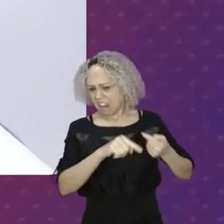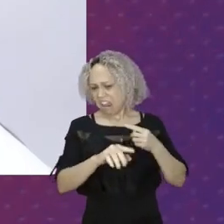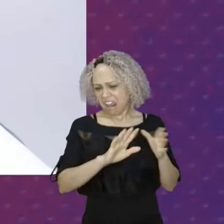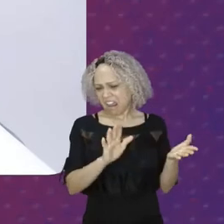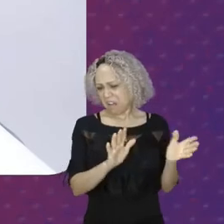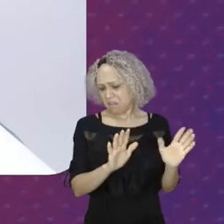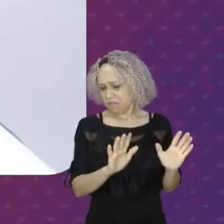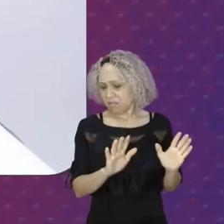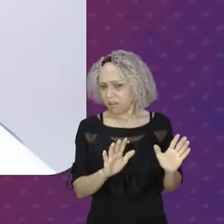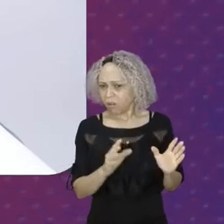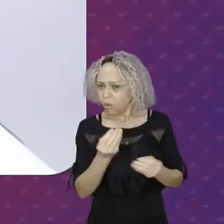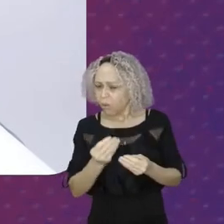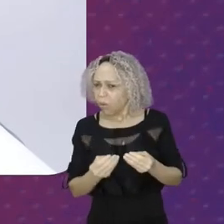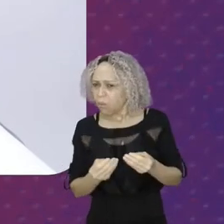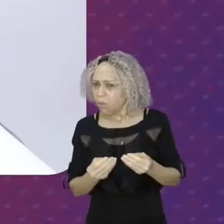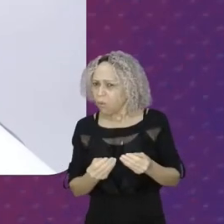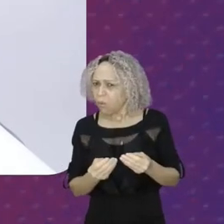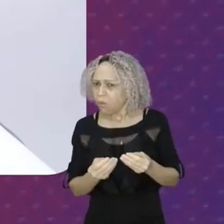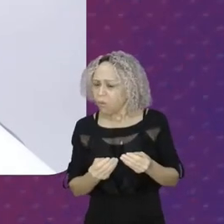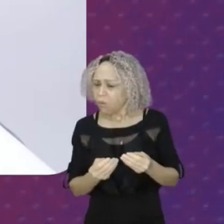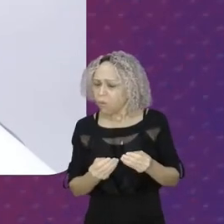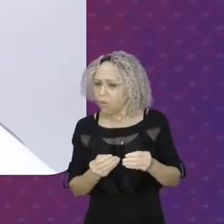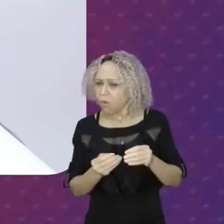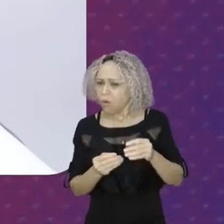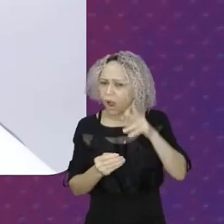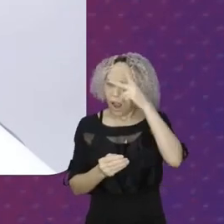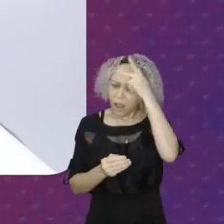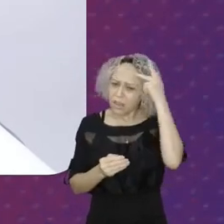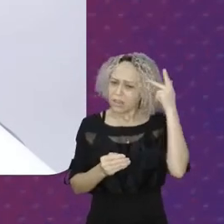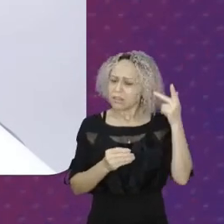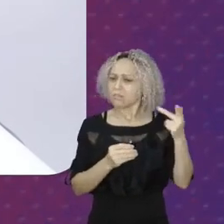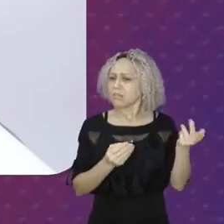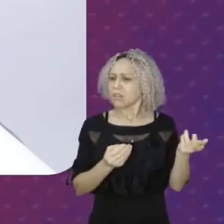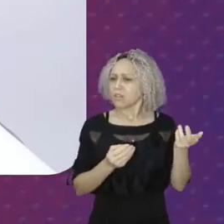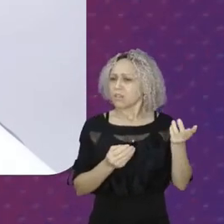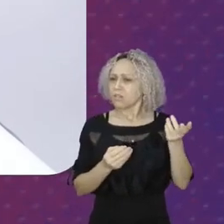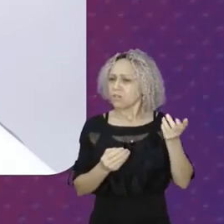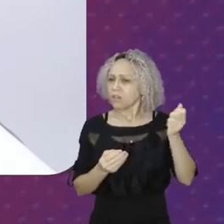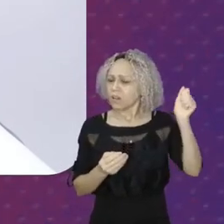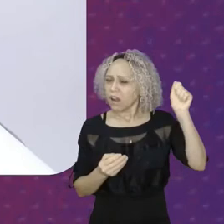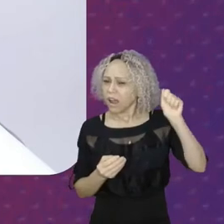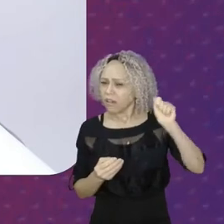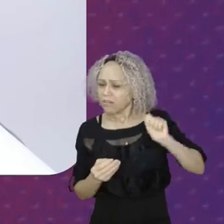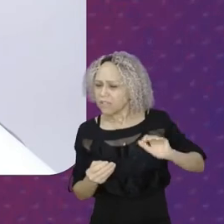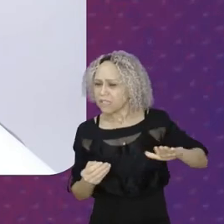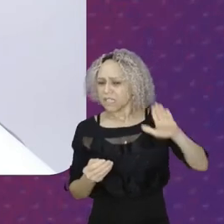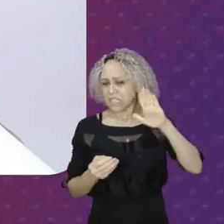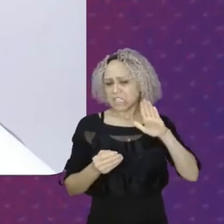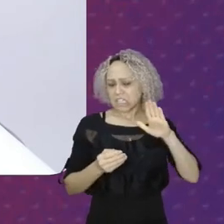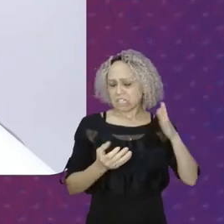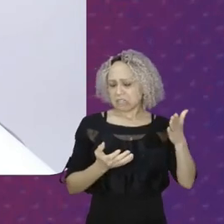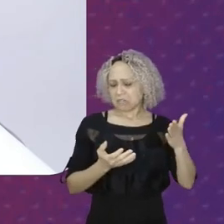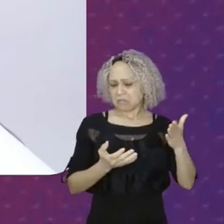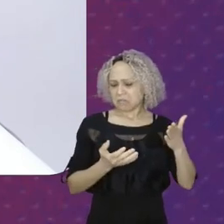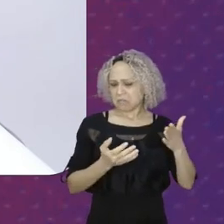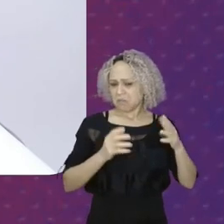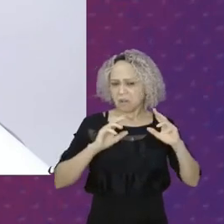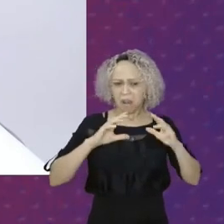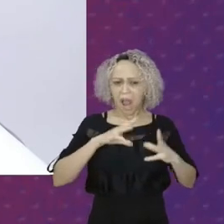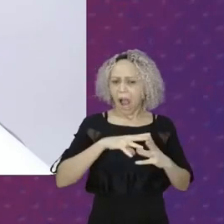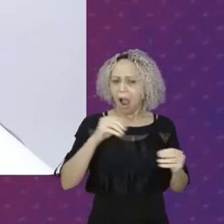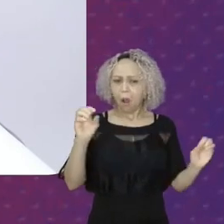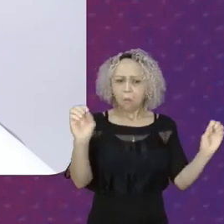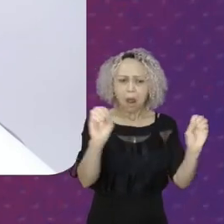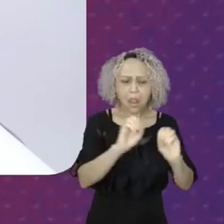africanos não tinham alma. Quem disse isso foi a Igreja Católica. Eu estive